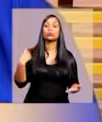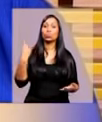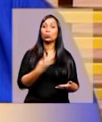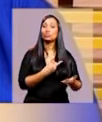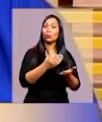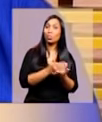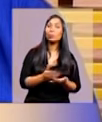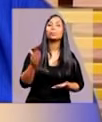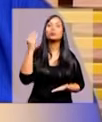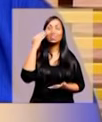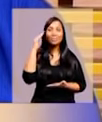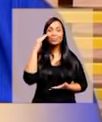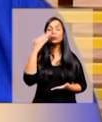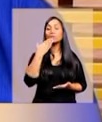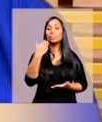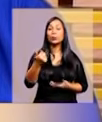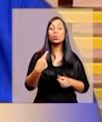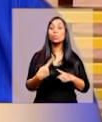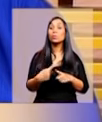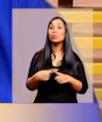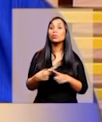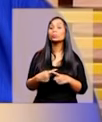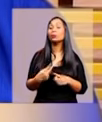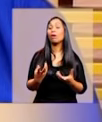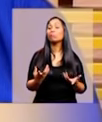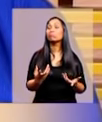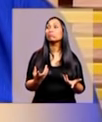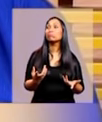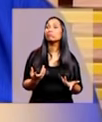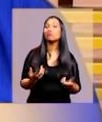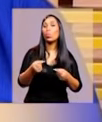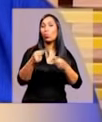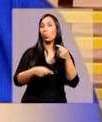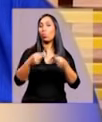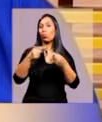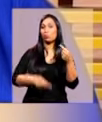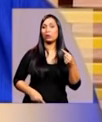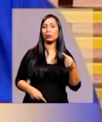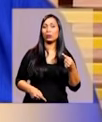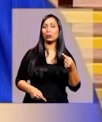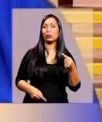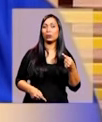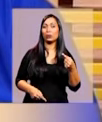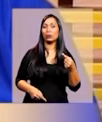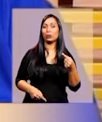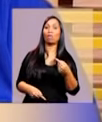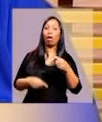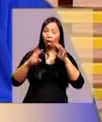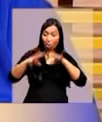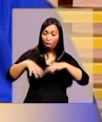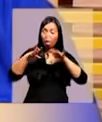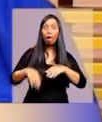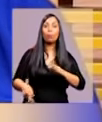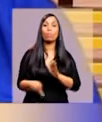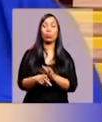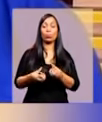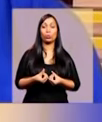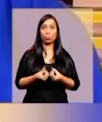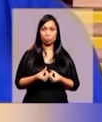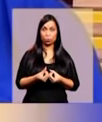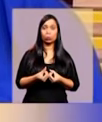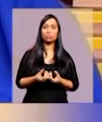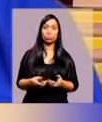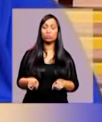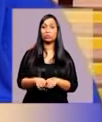a gente começa a compreender um pouco melhor porque que não é possível, não é coerente a noção de fanatismo no budismo. Né? Eu acredito